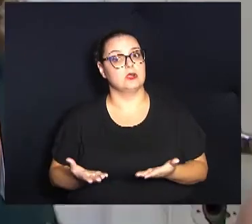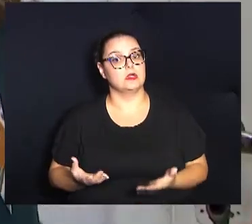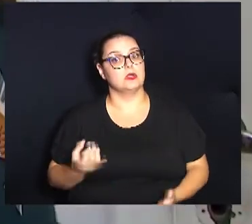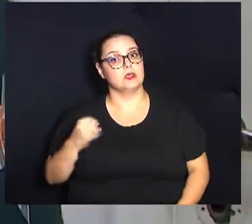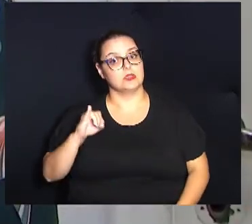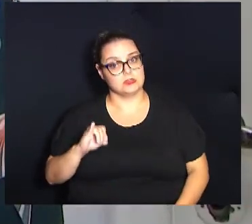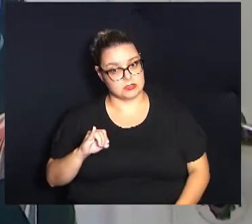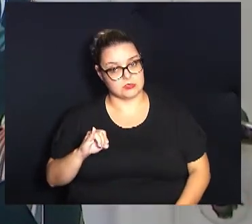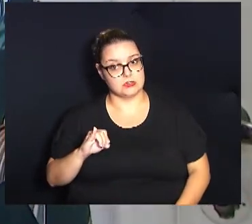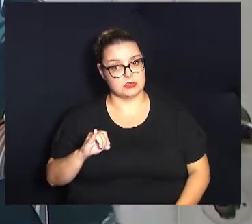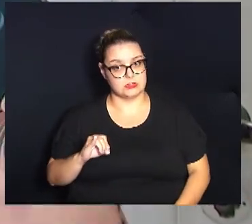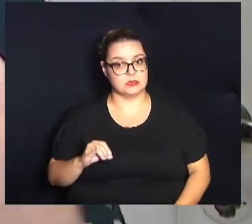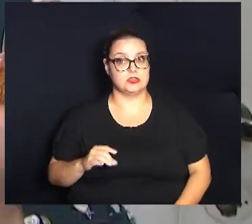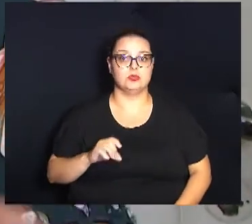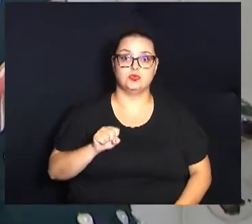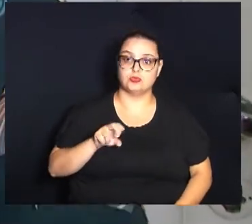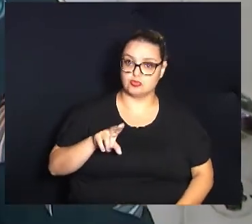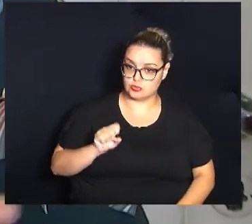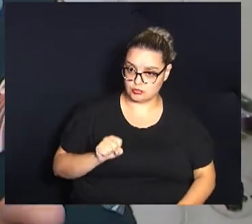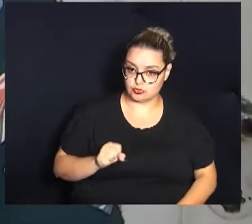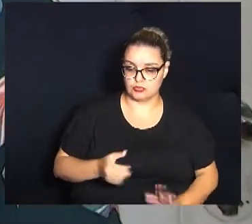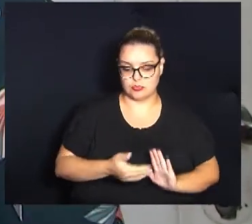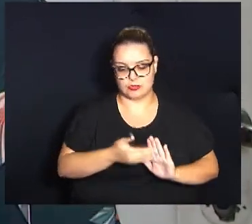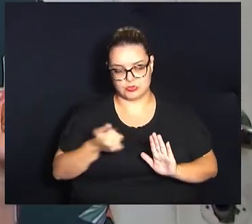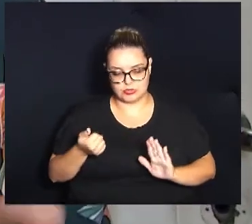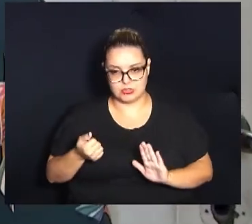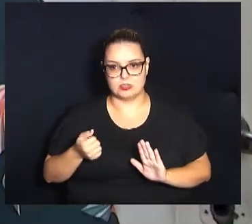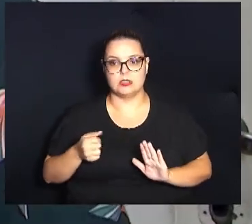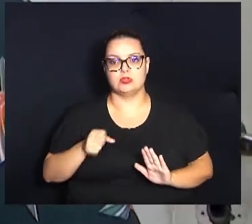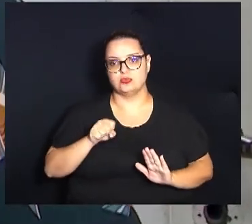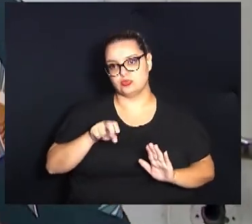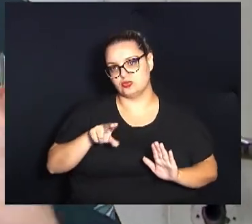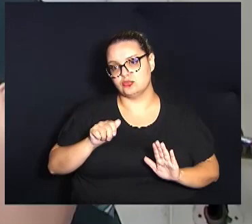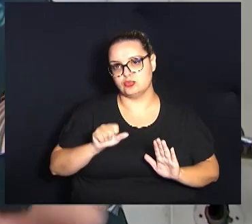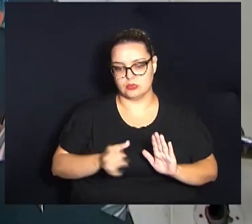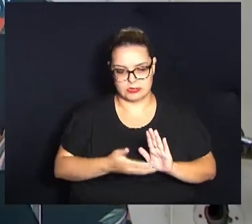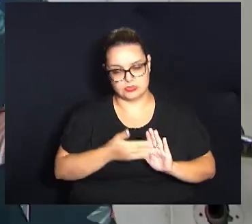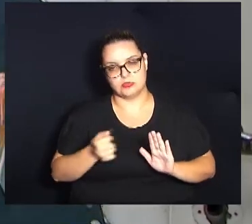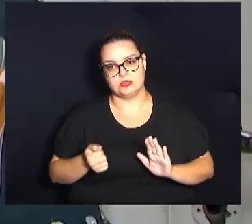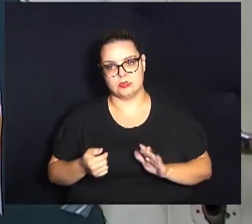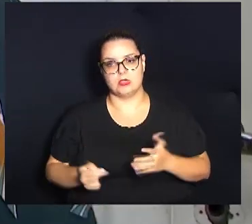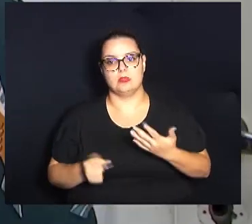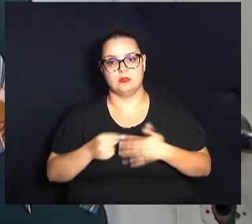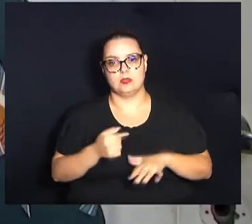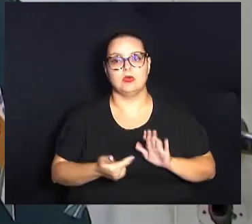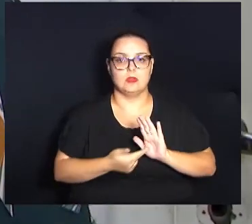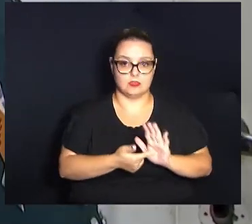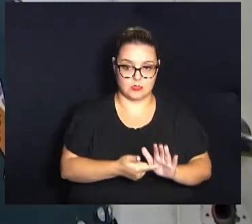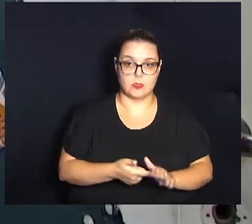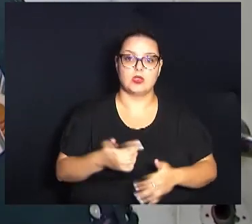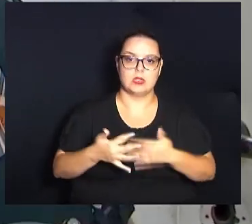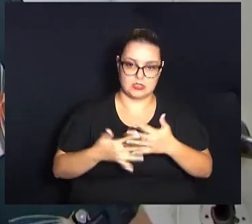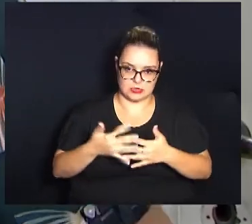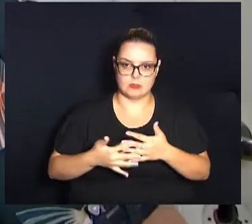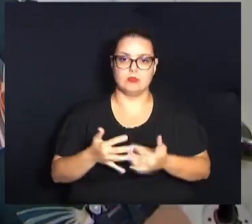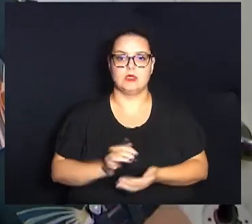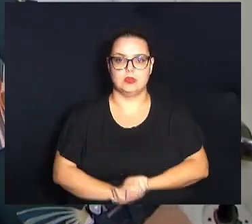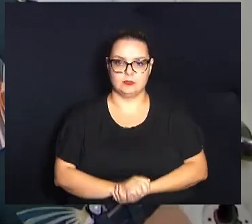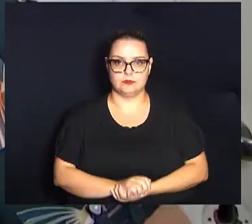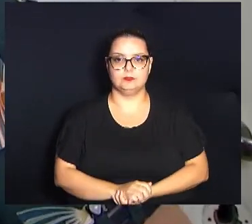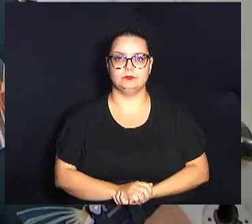feriu o princípio do SUS. E nós fizemos alguns apontamentos para o vereador que fere alguns princípios do SUS e do